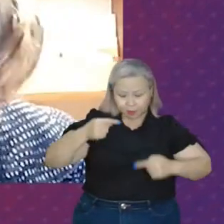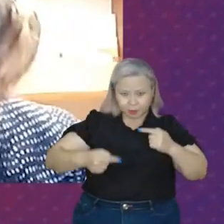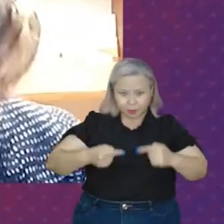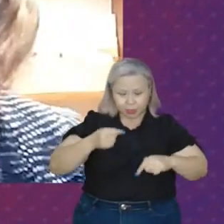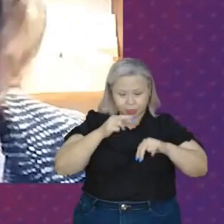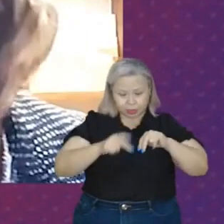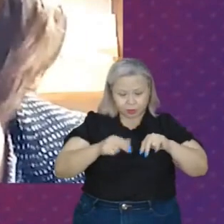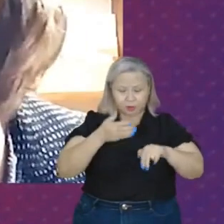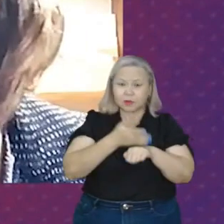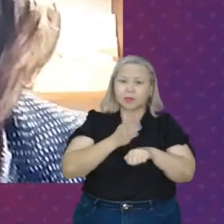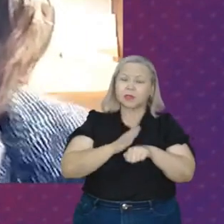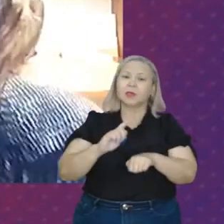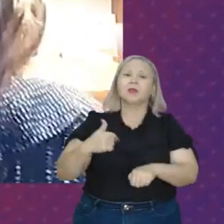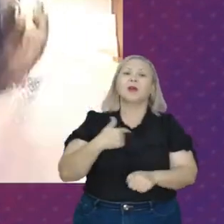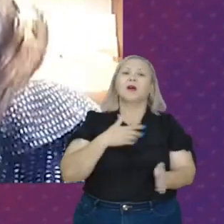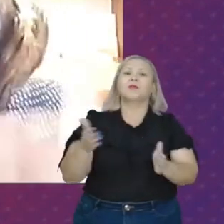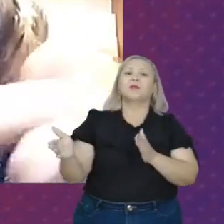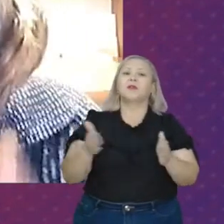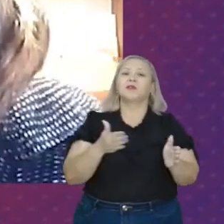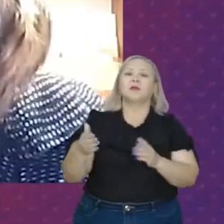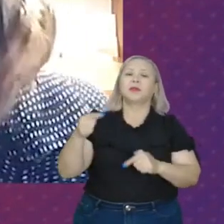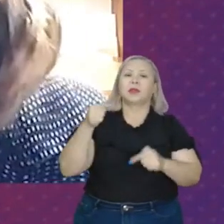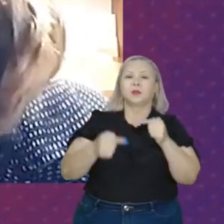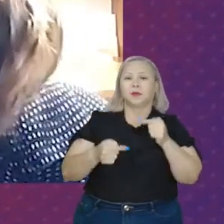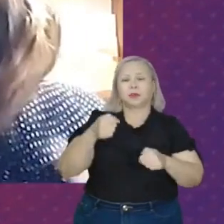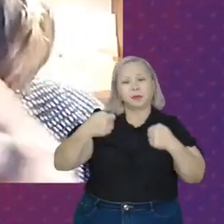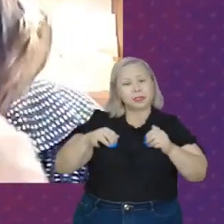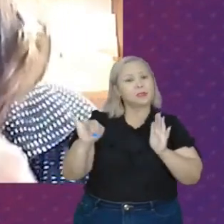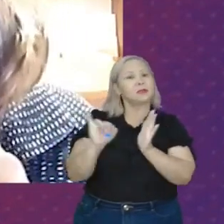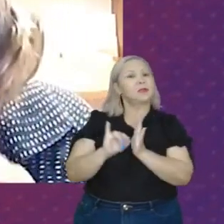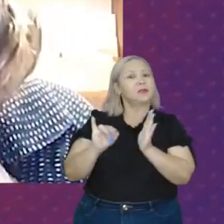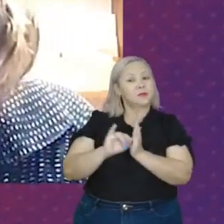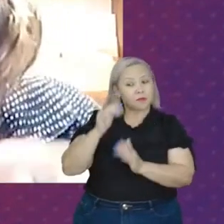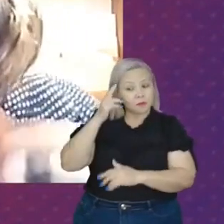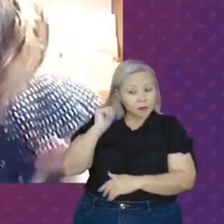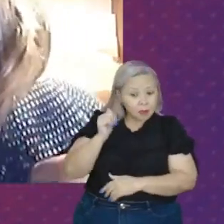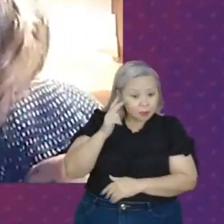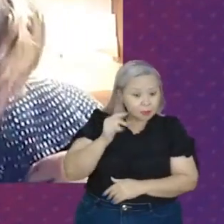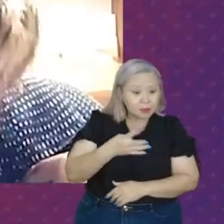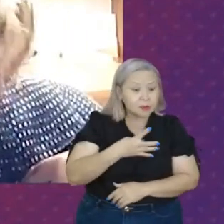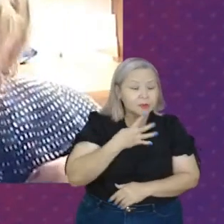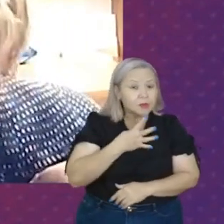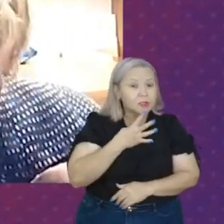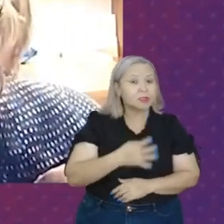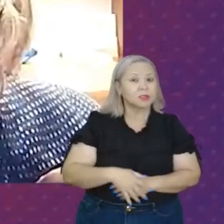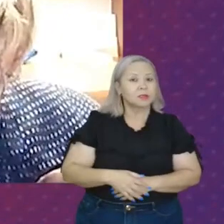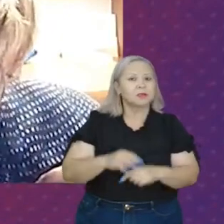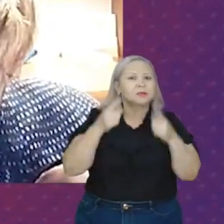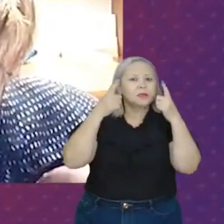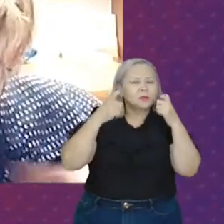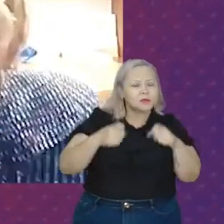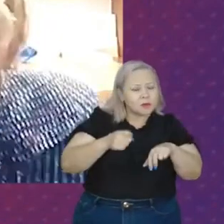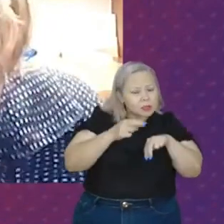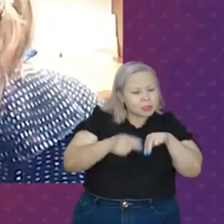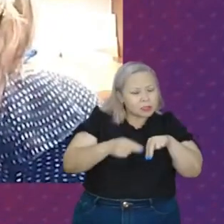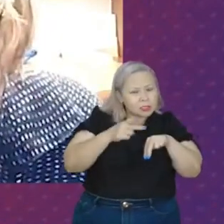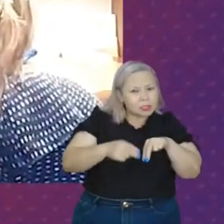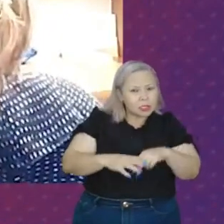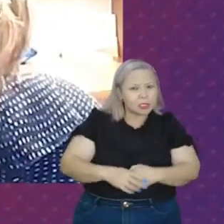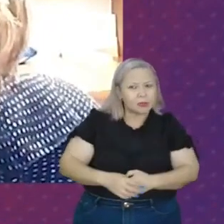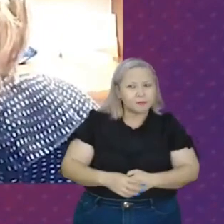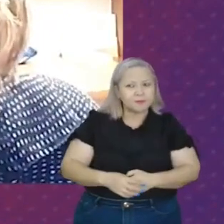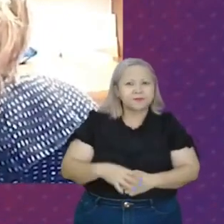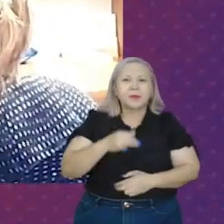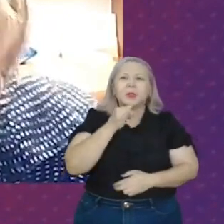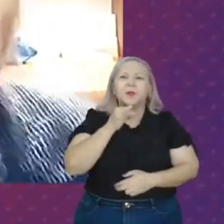exercício dos nossos mandatos, que precisa ser identificados. Porque, veja, as violências de gênero, como exemplo,